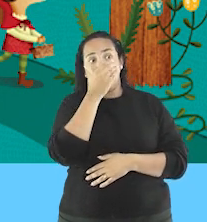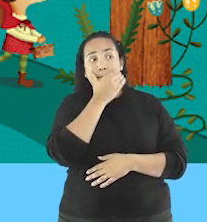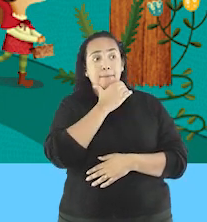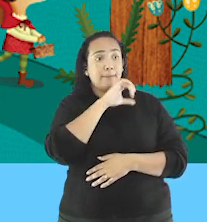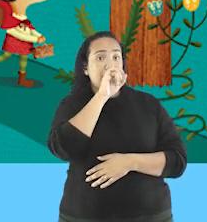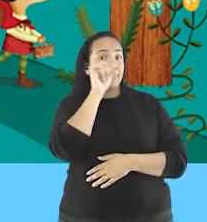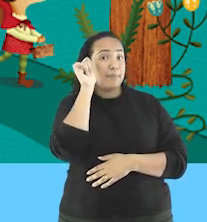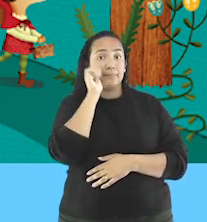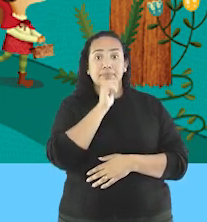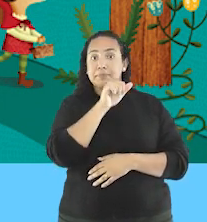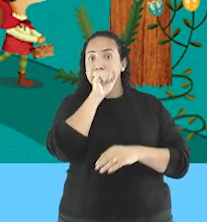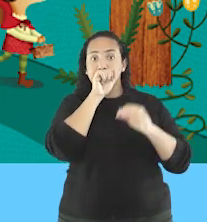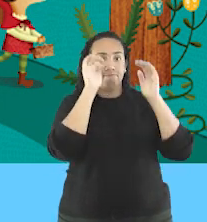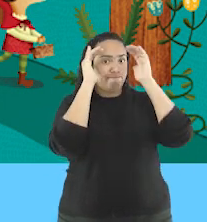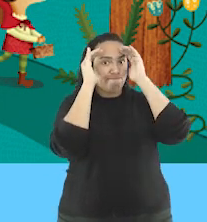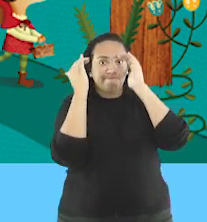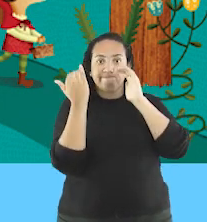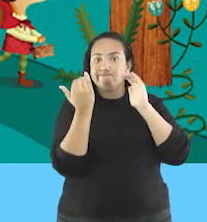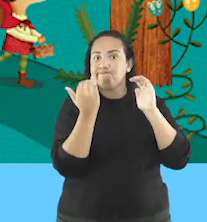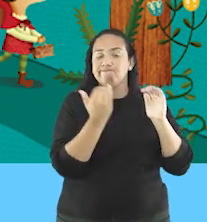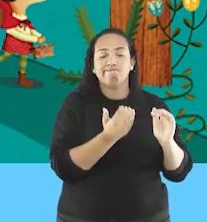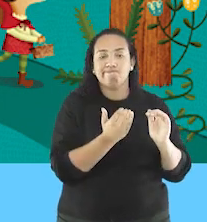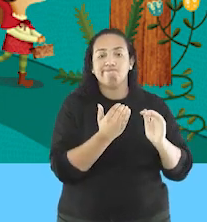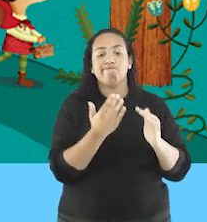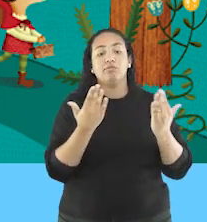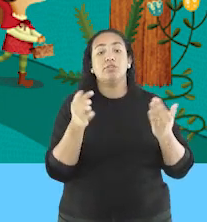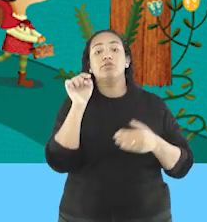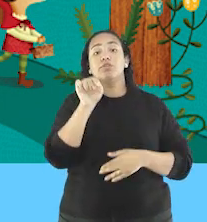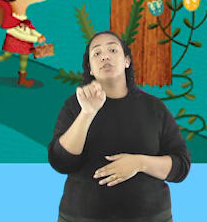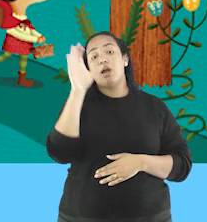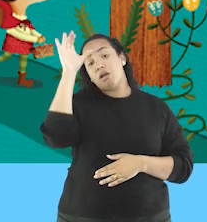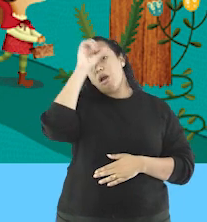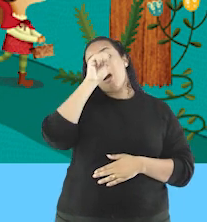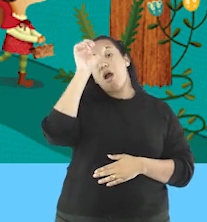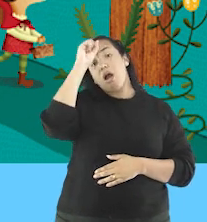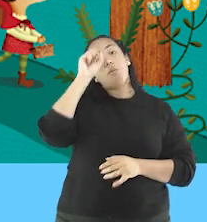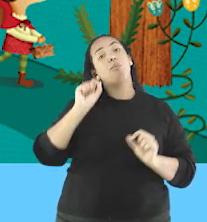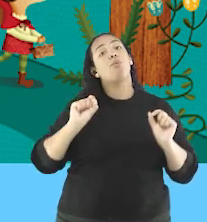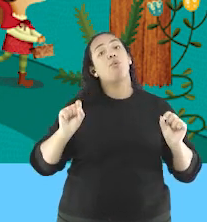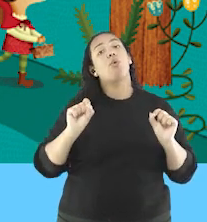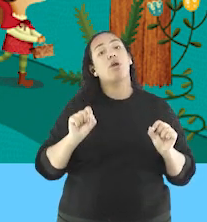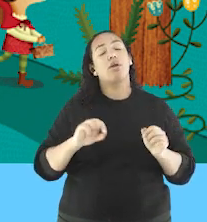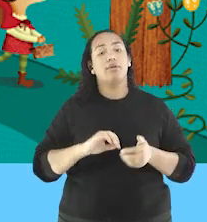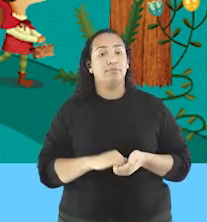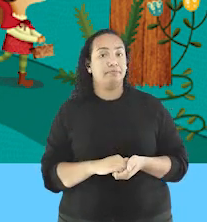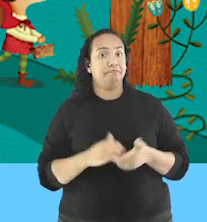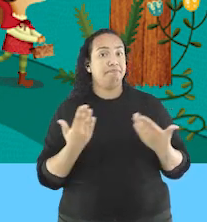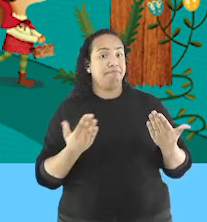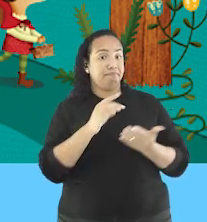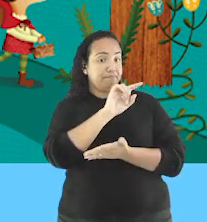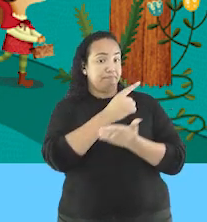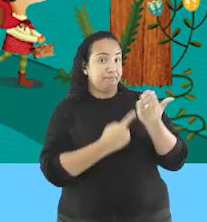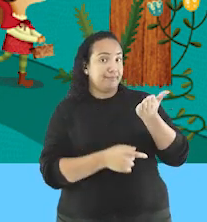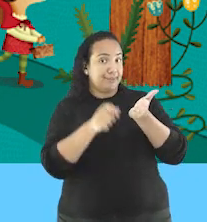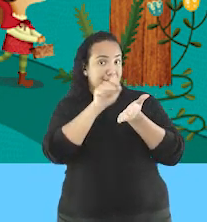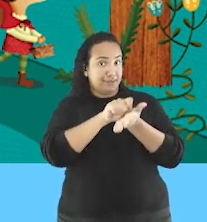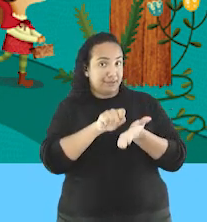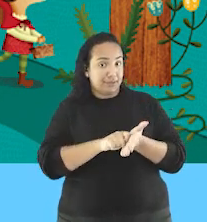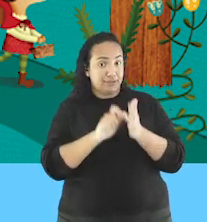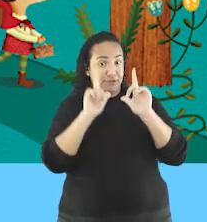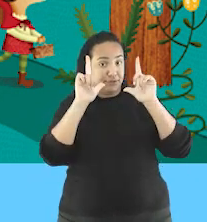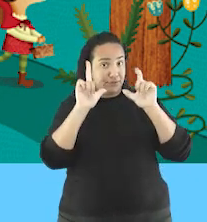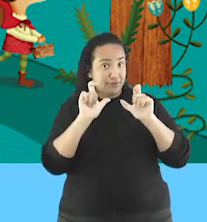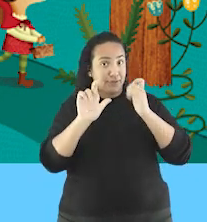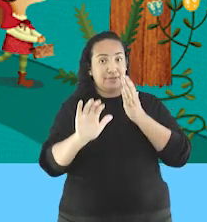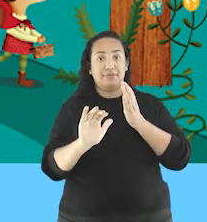acabou desobedecendo e qual foi a lição aprendida. Escrevam no caderno, fotografe e